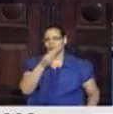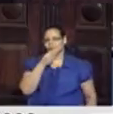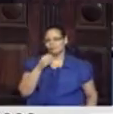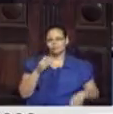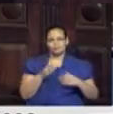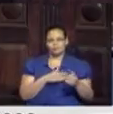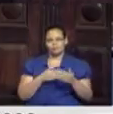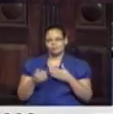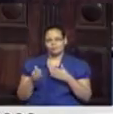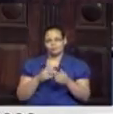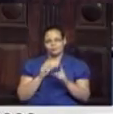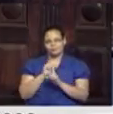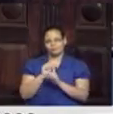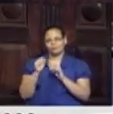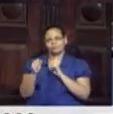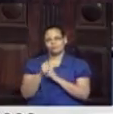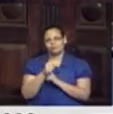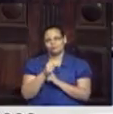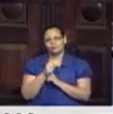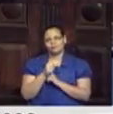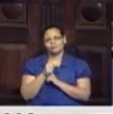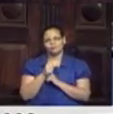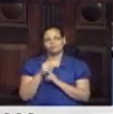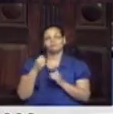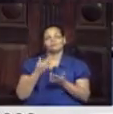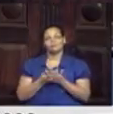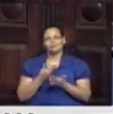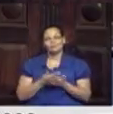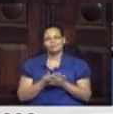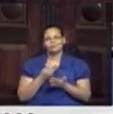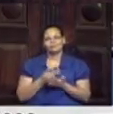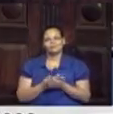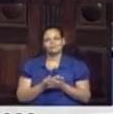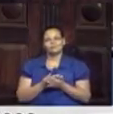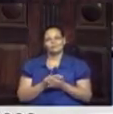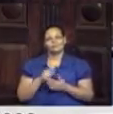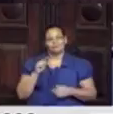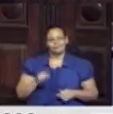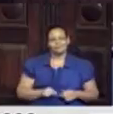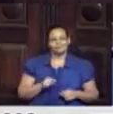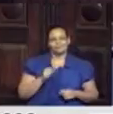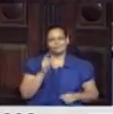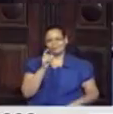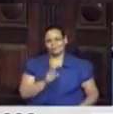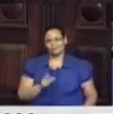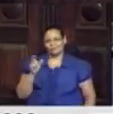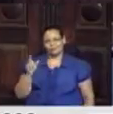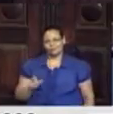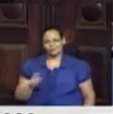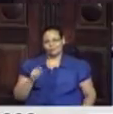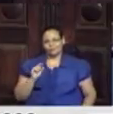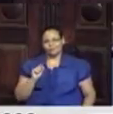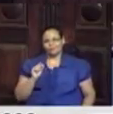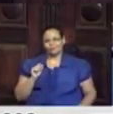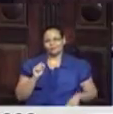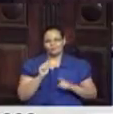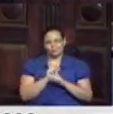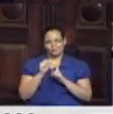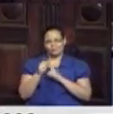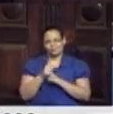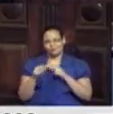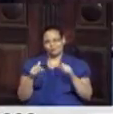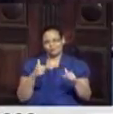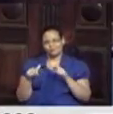que seja a classe social. Estudos no campo da sociologia do gênero, combinados com estudos no campo da sociologia do